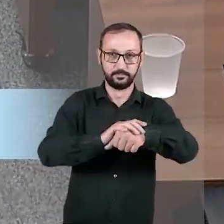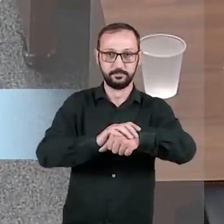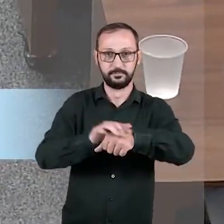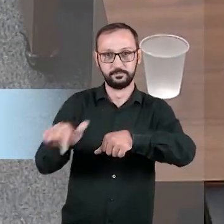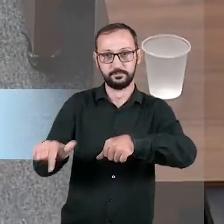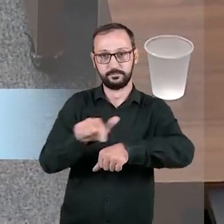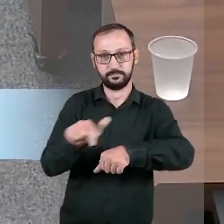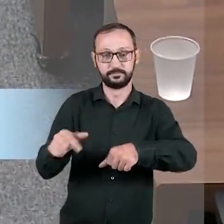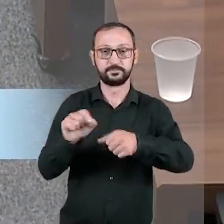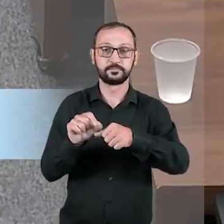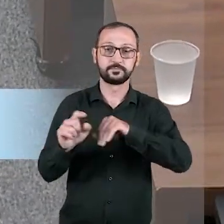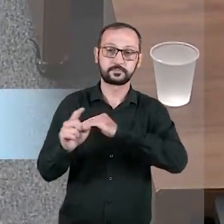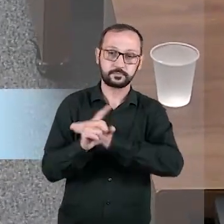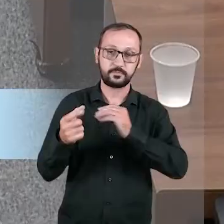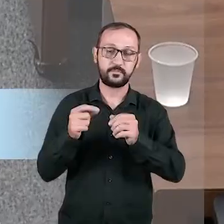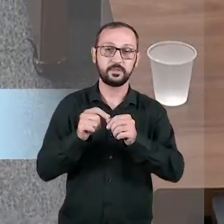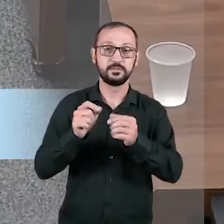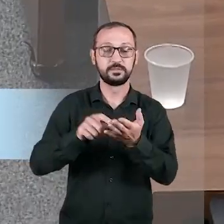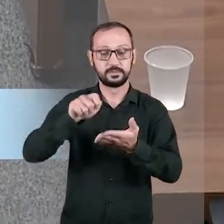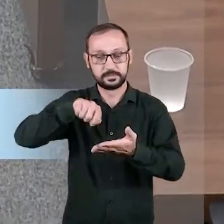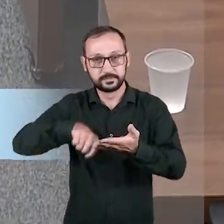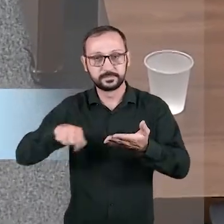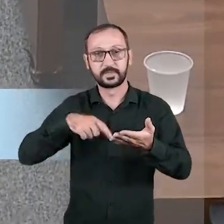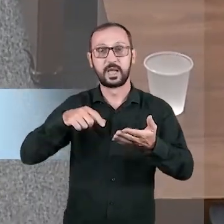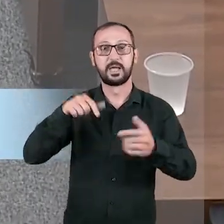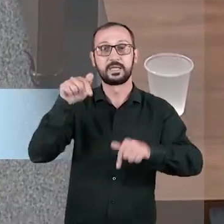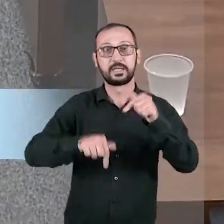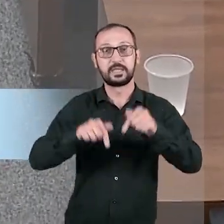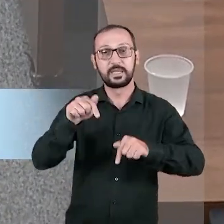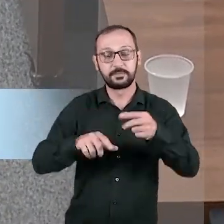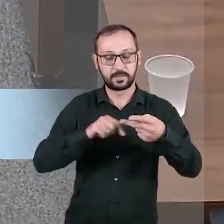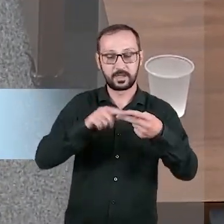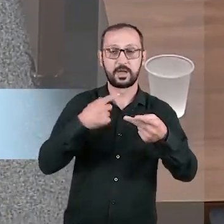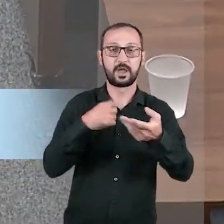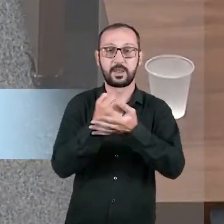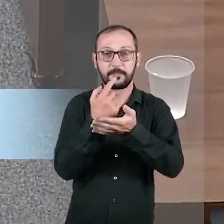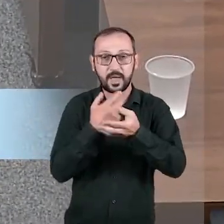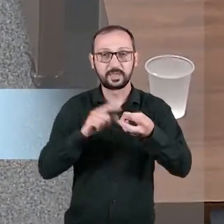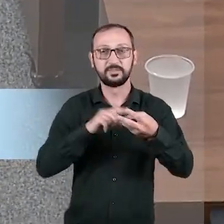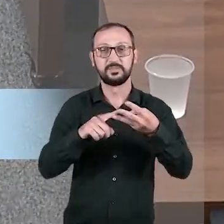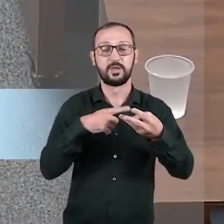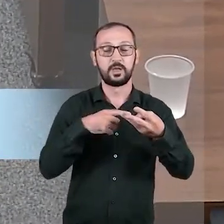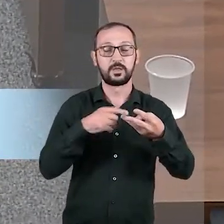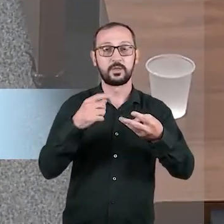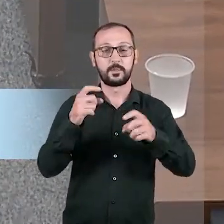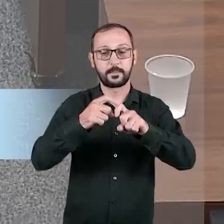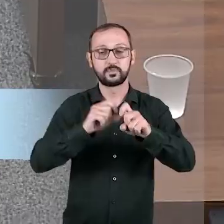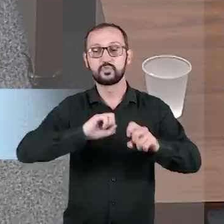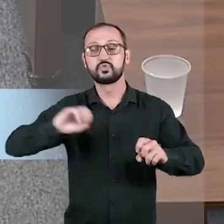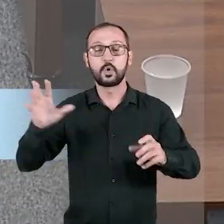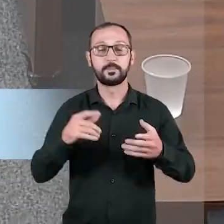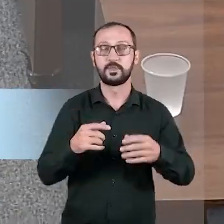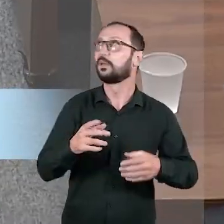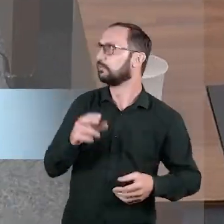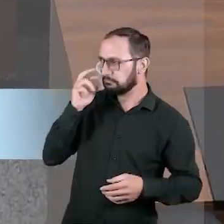estava doente. Era ele que fazia a prescrição da quimioterapia, era ele que me atendia. E aí, quando o médico some,